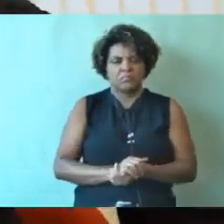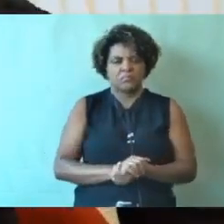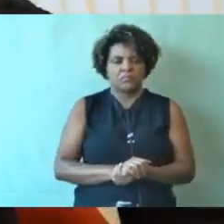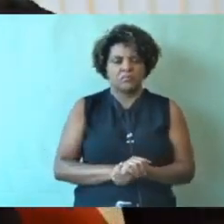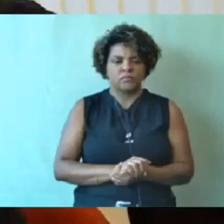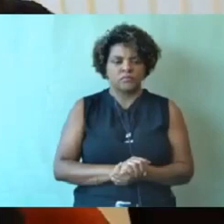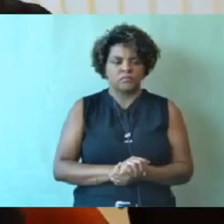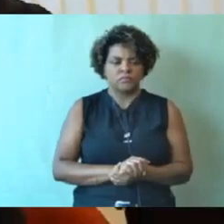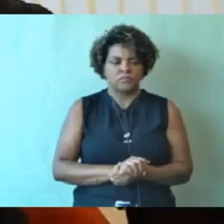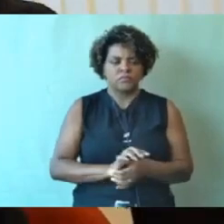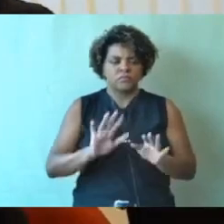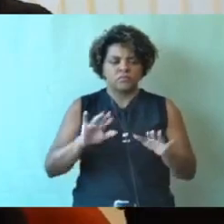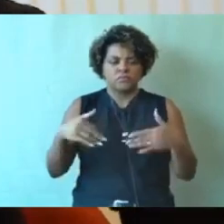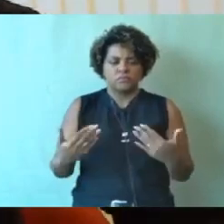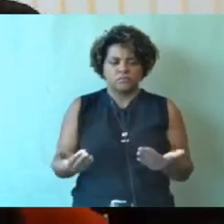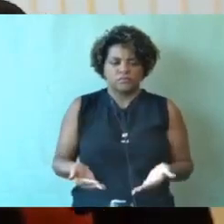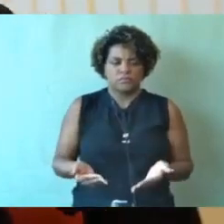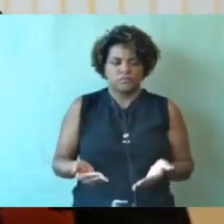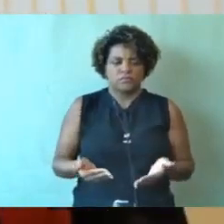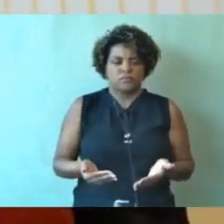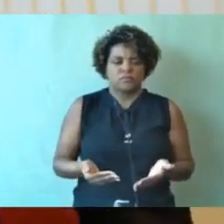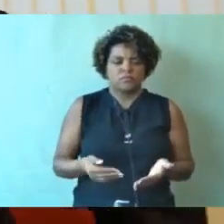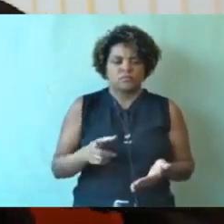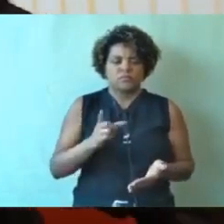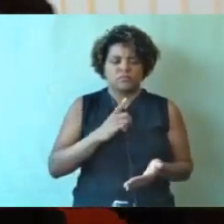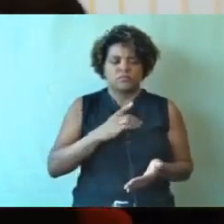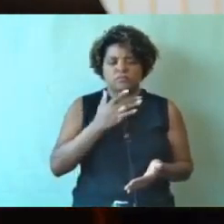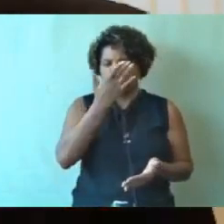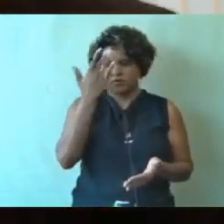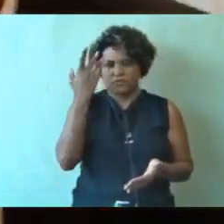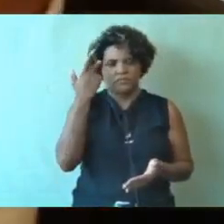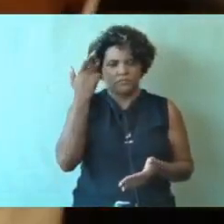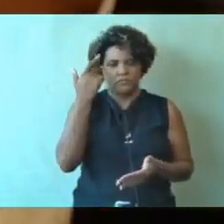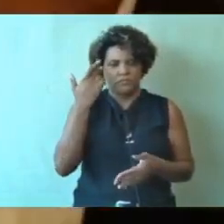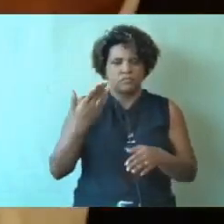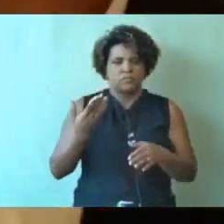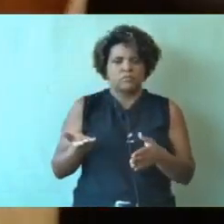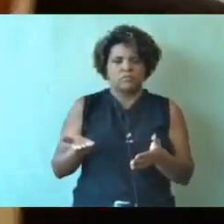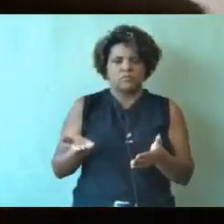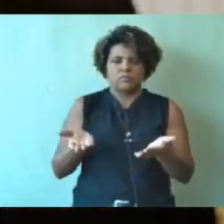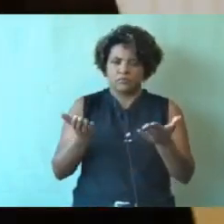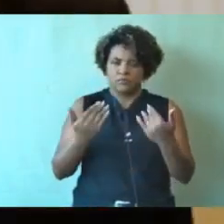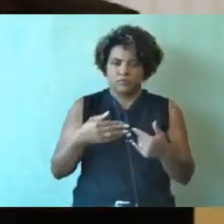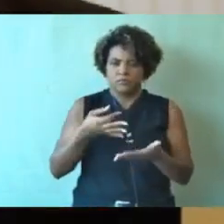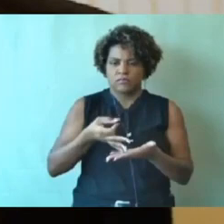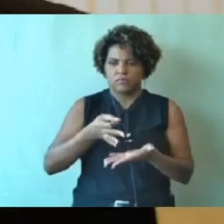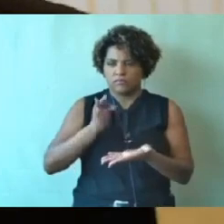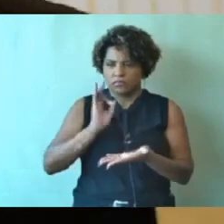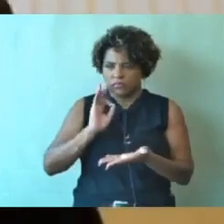sim, trouxe água, café, né? Não, tá certo, senão a gente morre também, né?